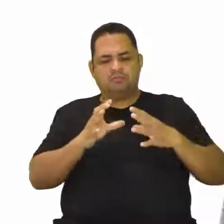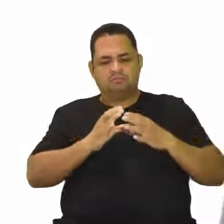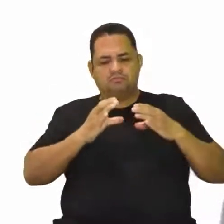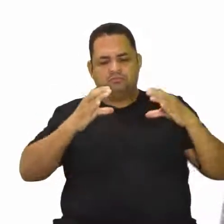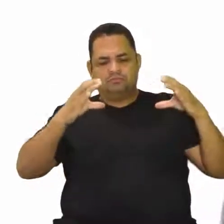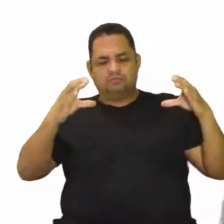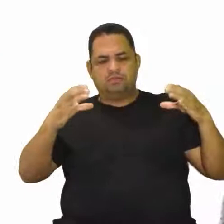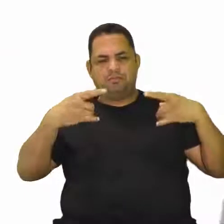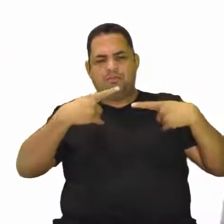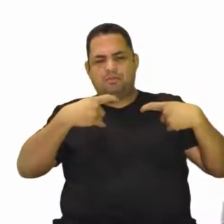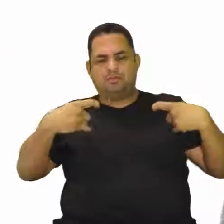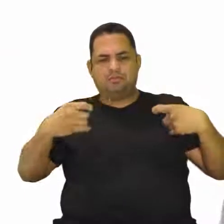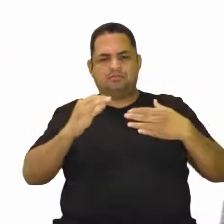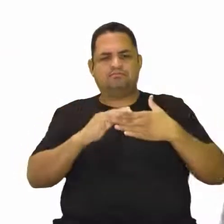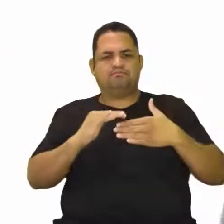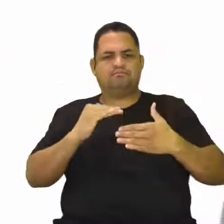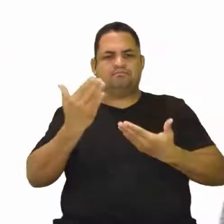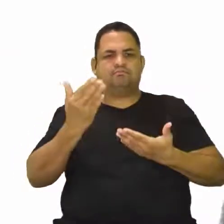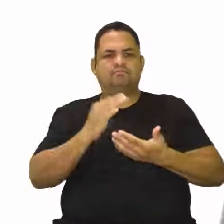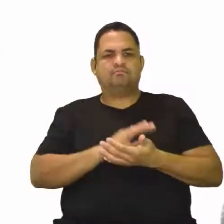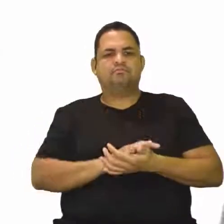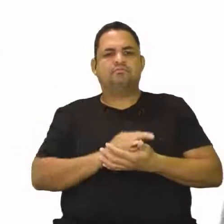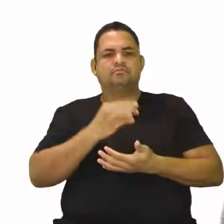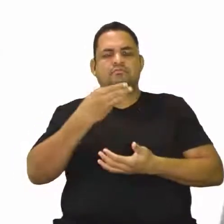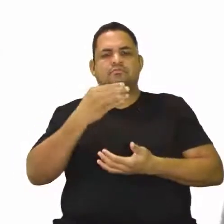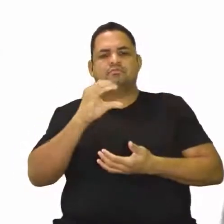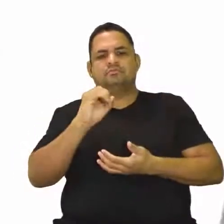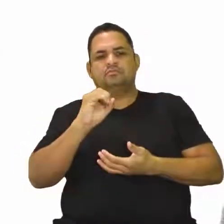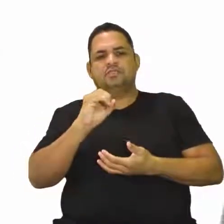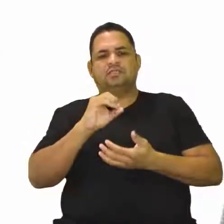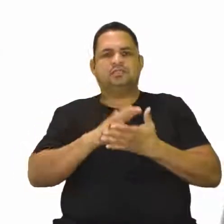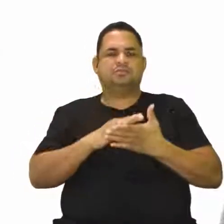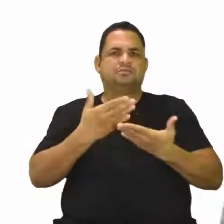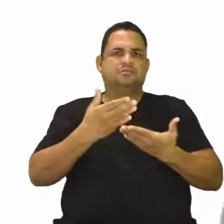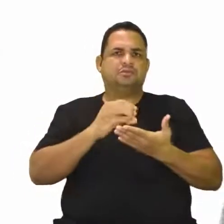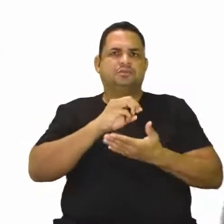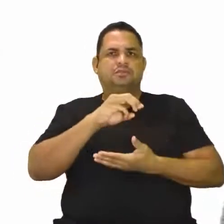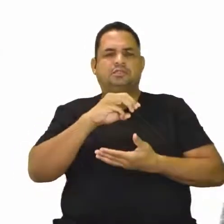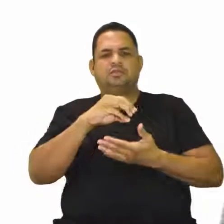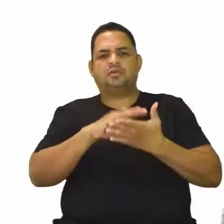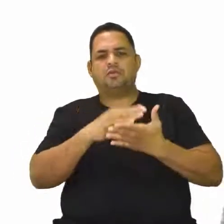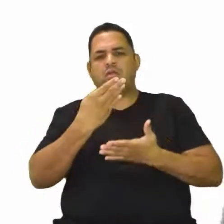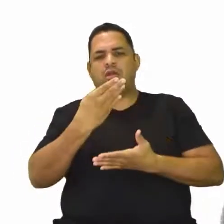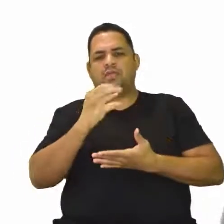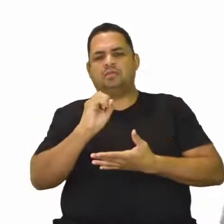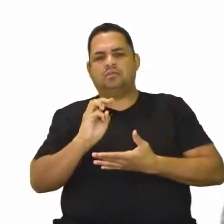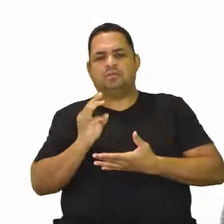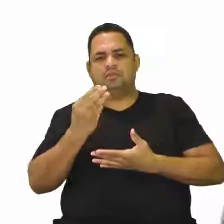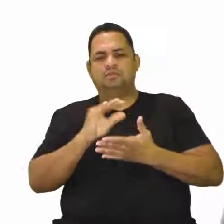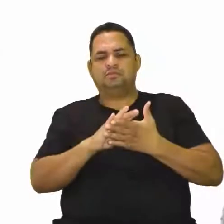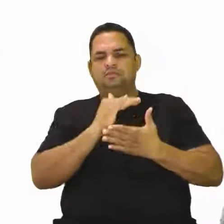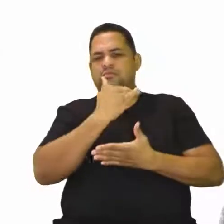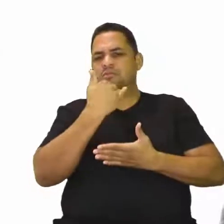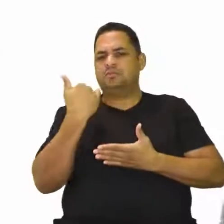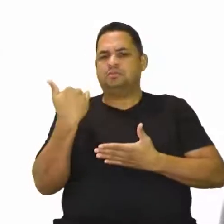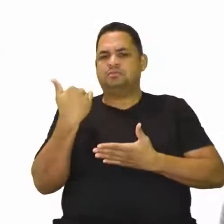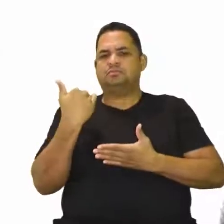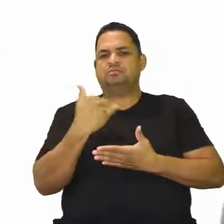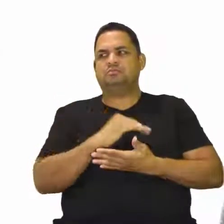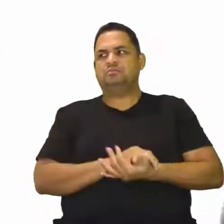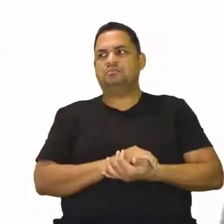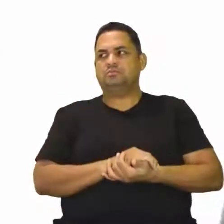que interessa no muito mais talvez uns 30 35 40 milhões de morre